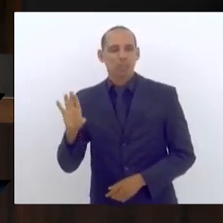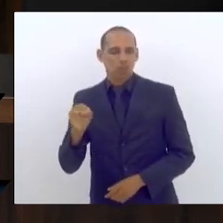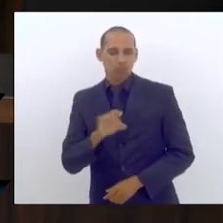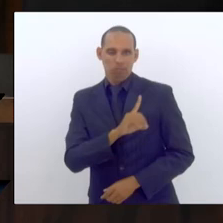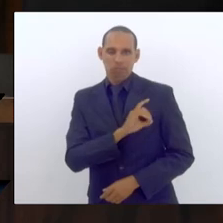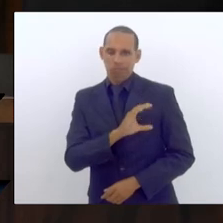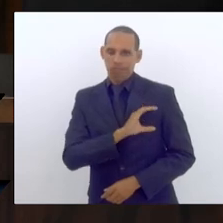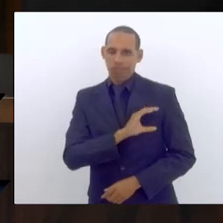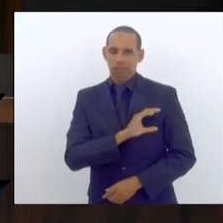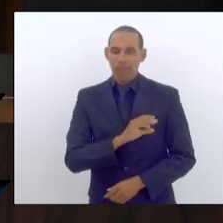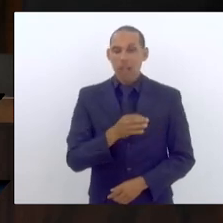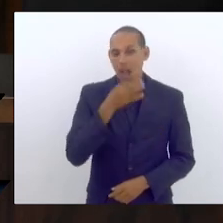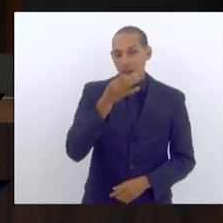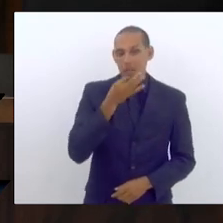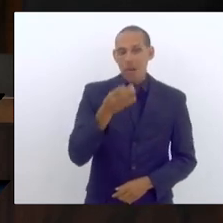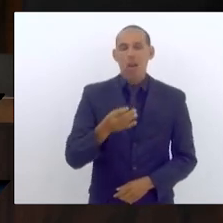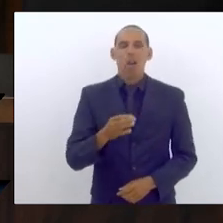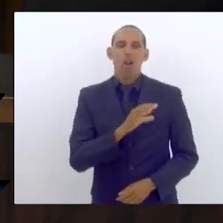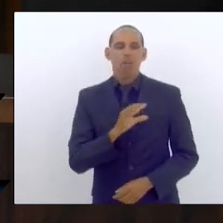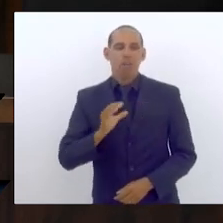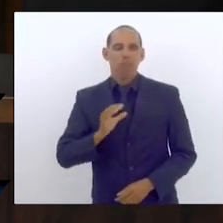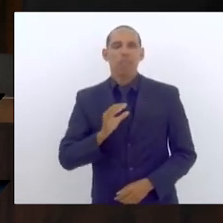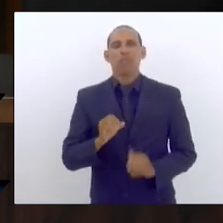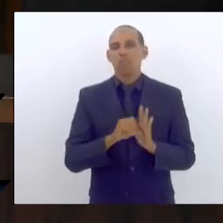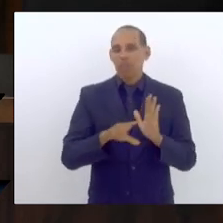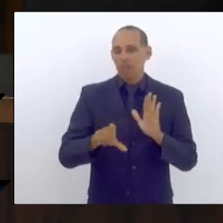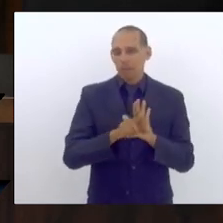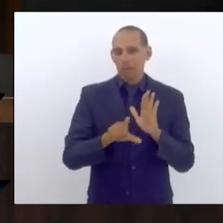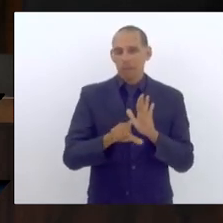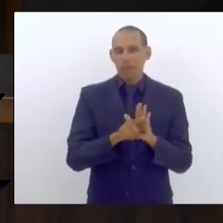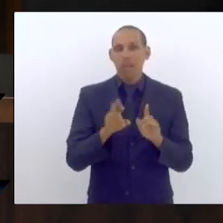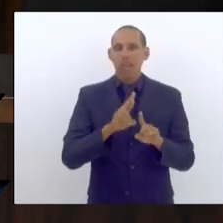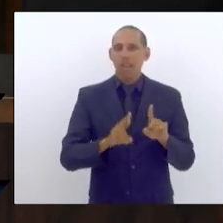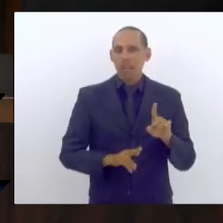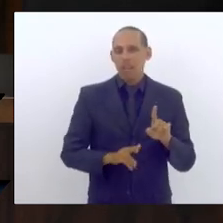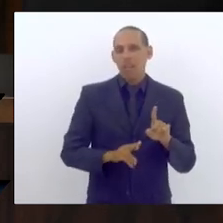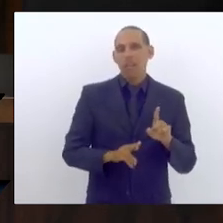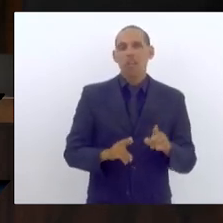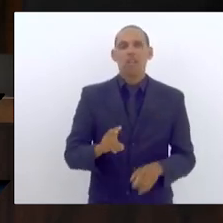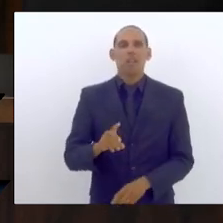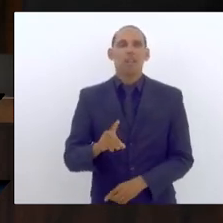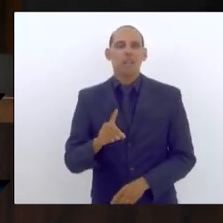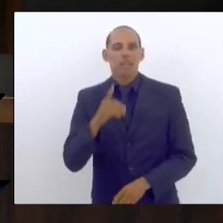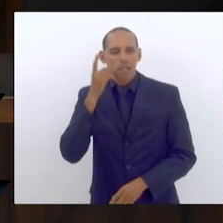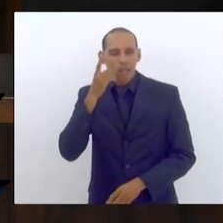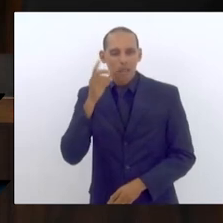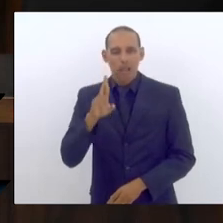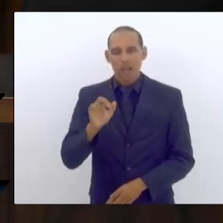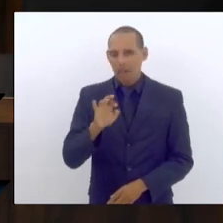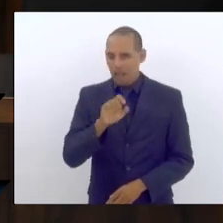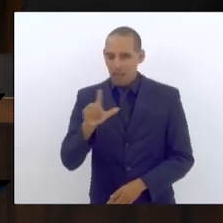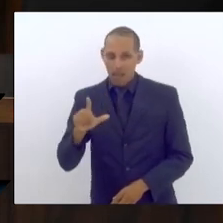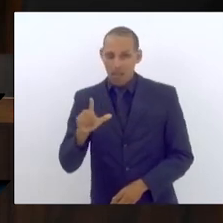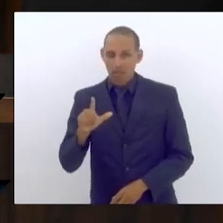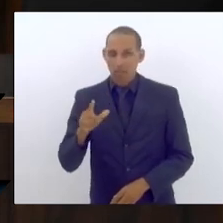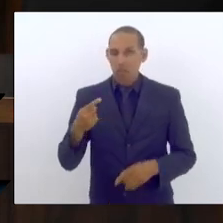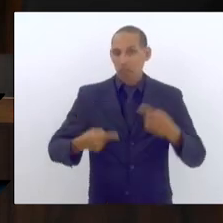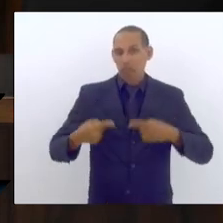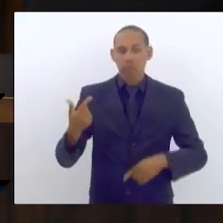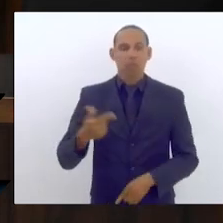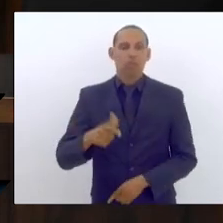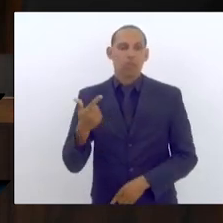Indicação Legislativa favorável. Relator, deputado Rafael do Gordo. Em discussão, não havendo quem queira